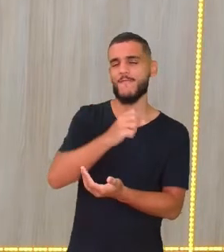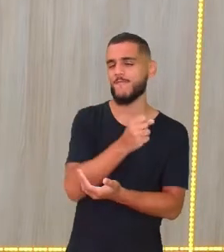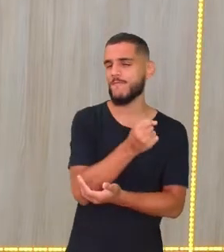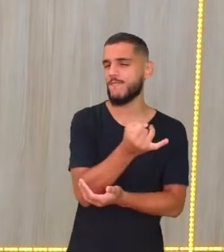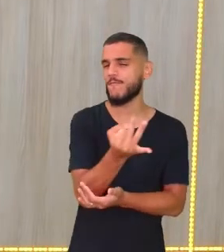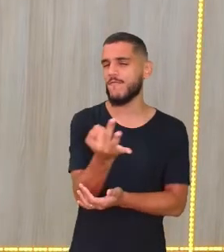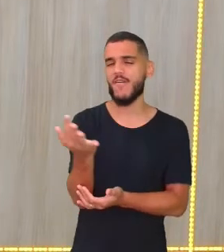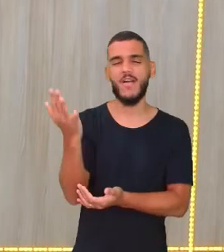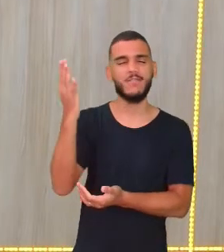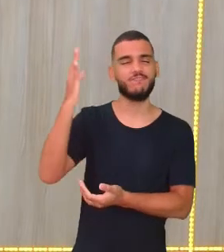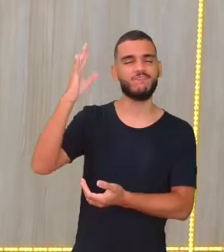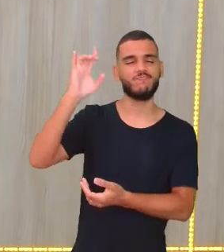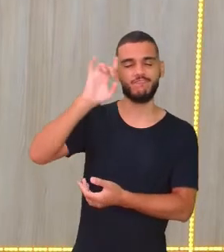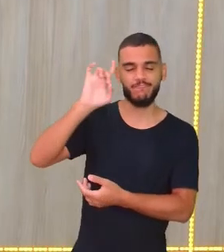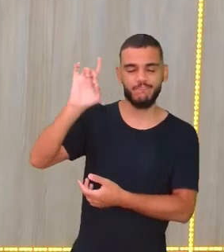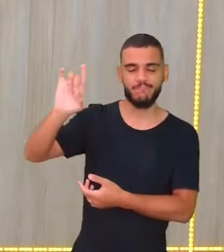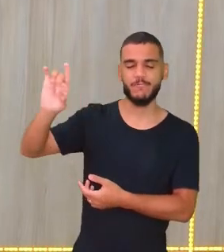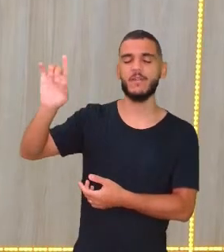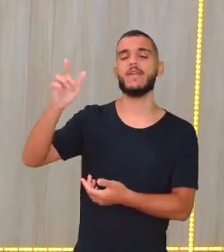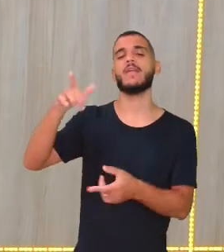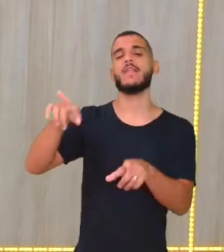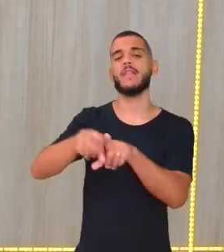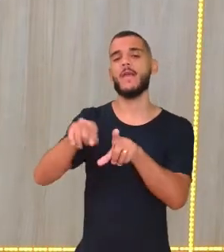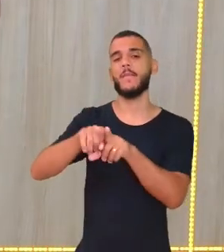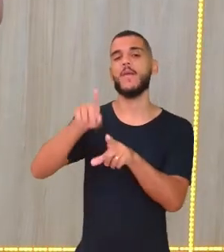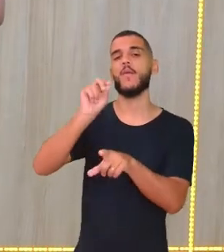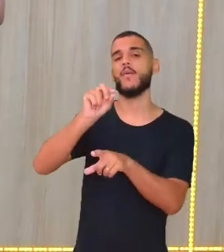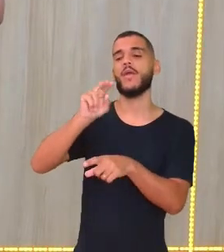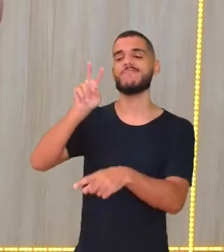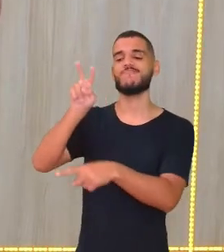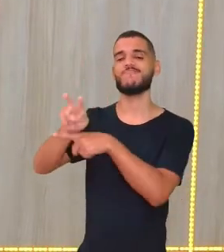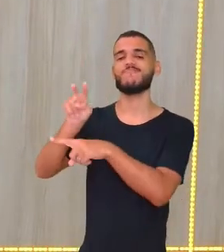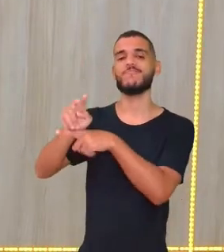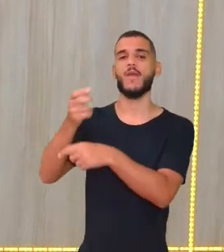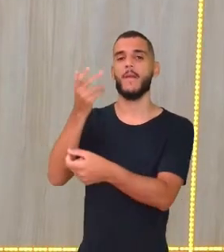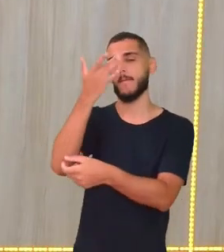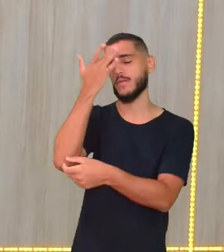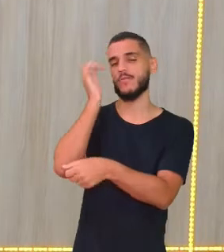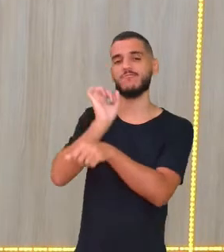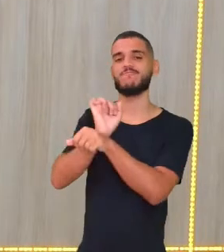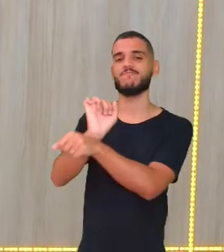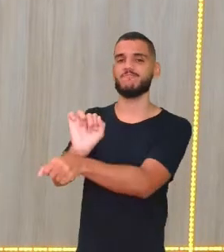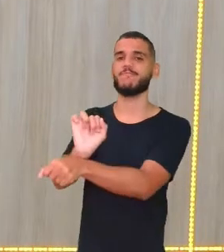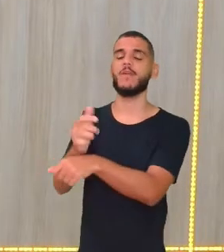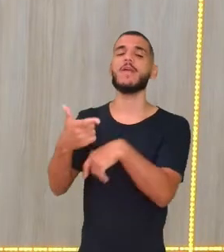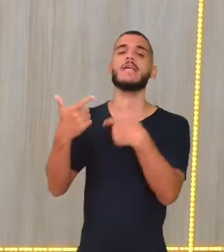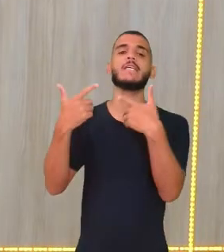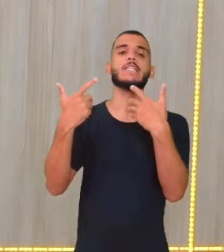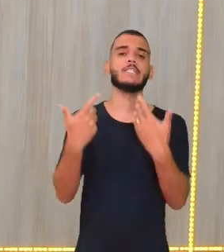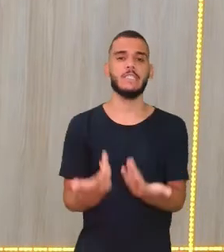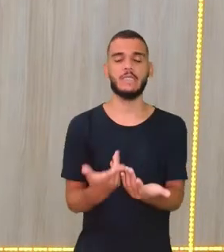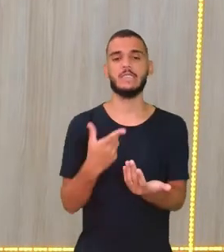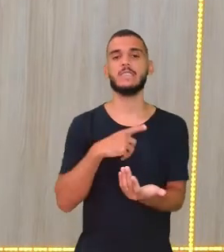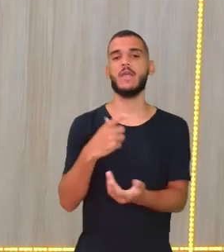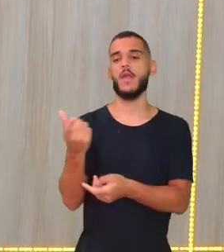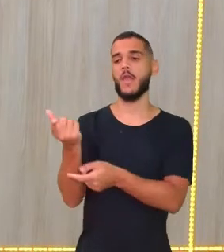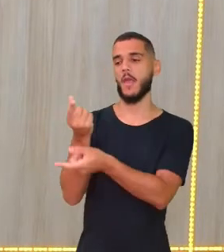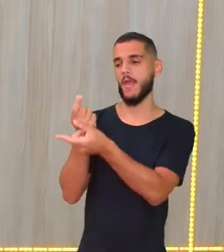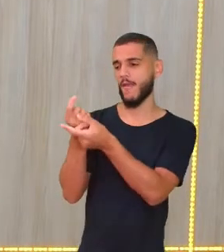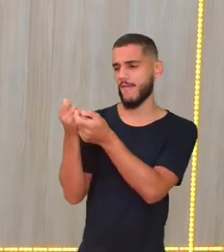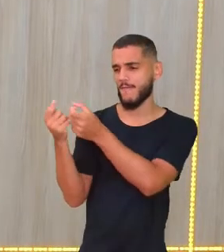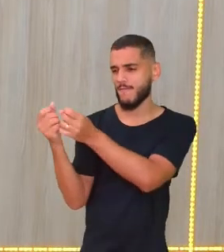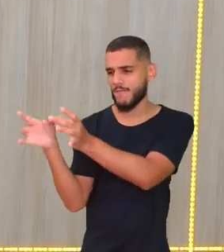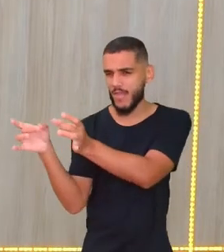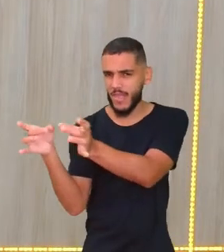acabam também, não é, se apropriando de escravos. E aí eles negociam também